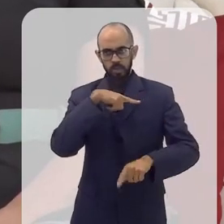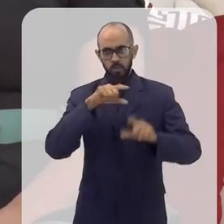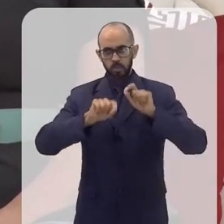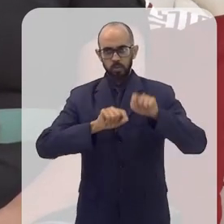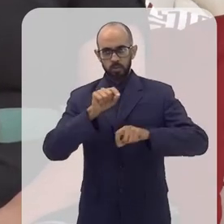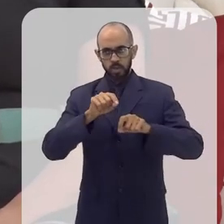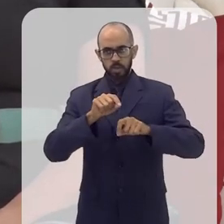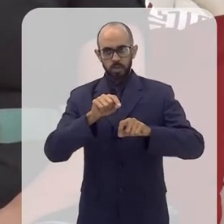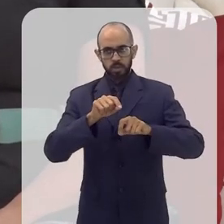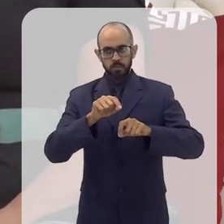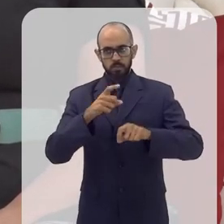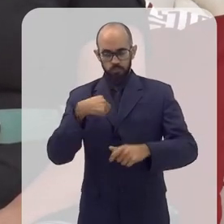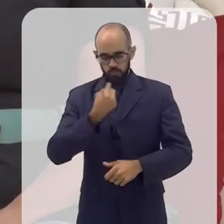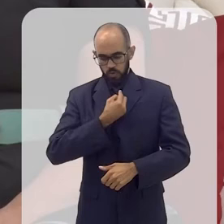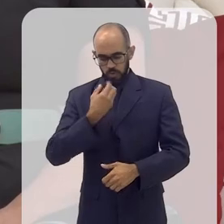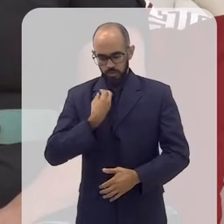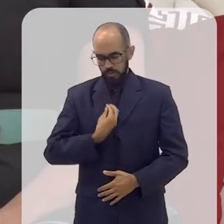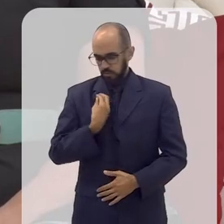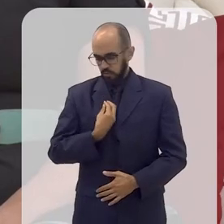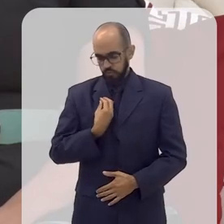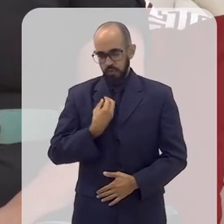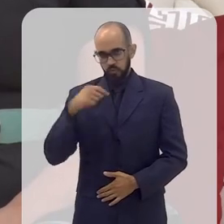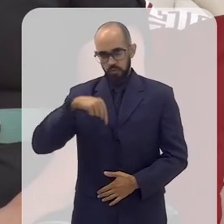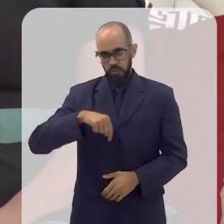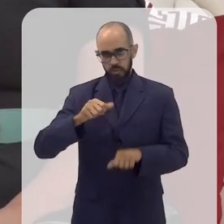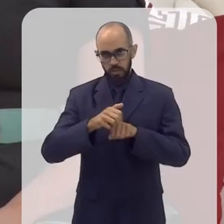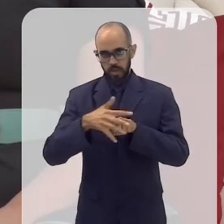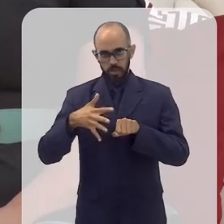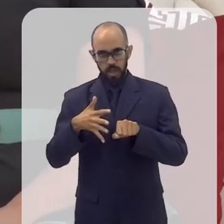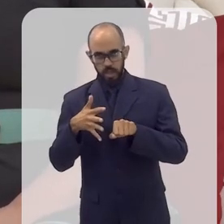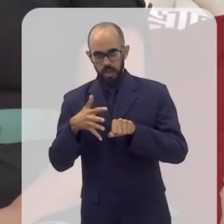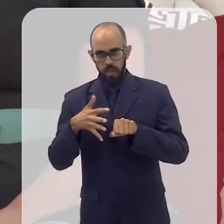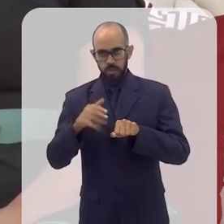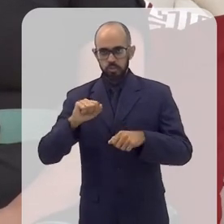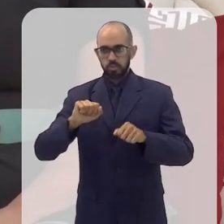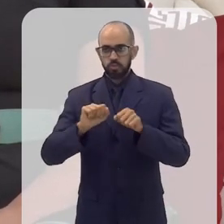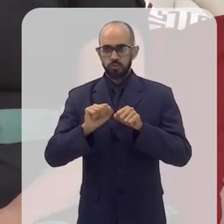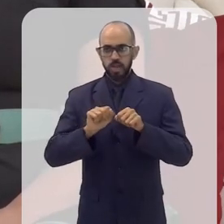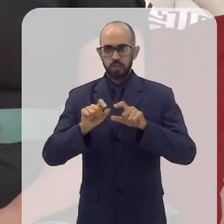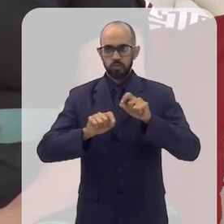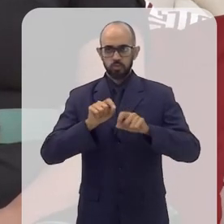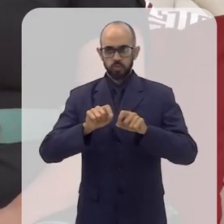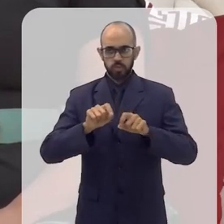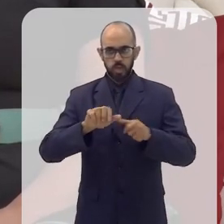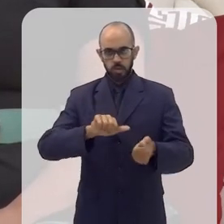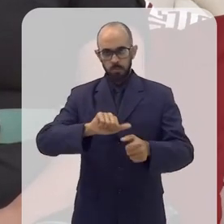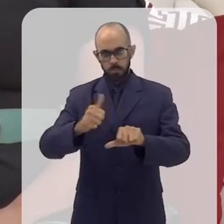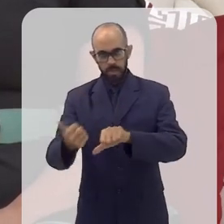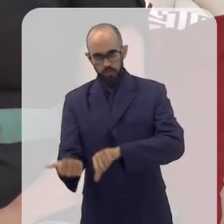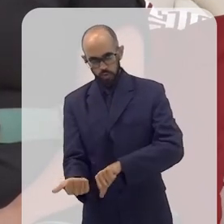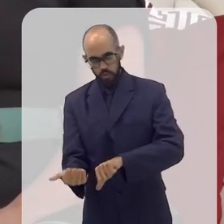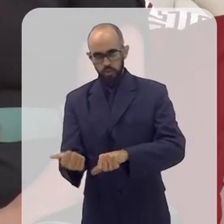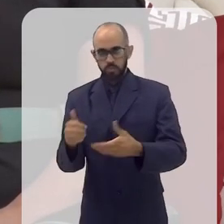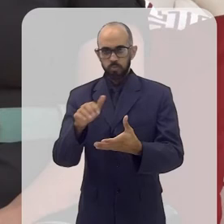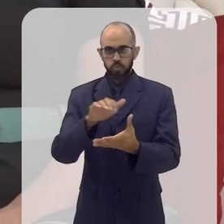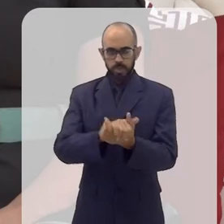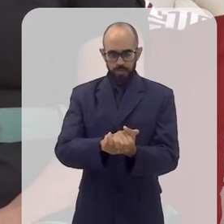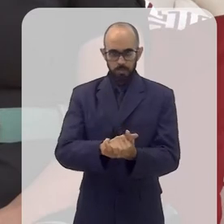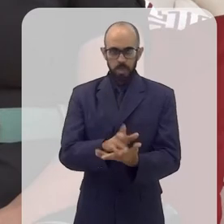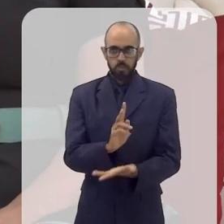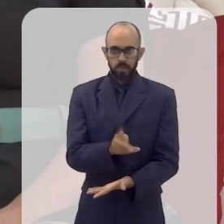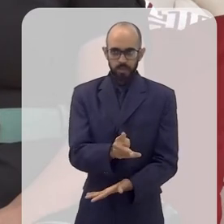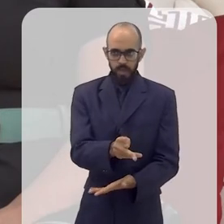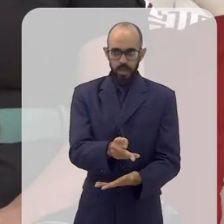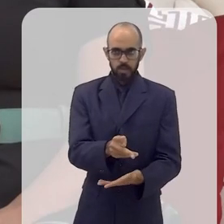que nós, por procuração, nós que estamos vivos aqui na Terra, fazemos essas ordenanças do batismo,